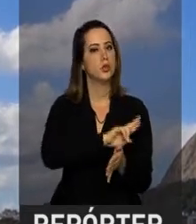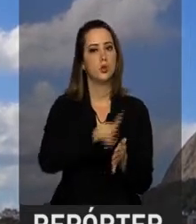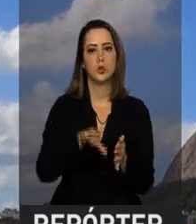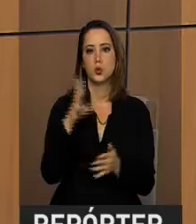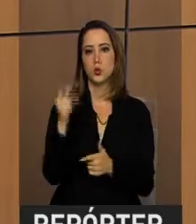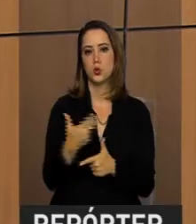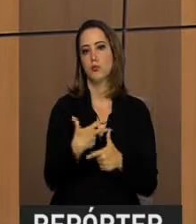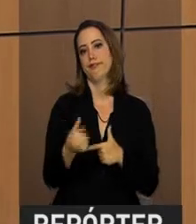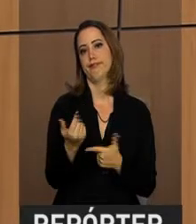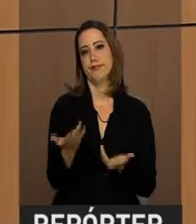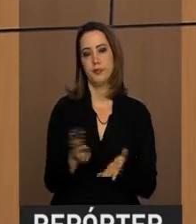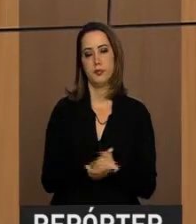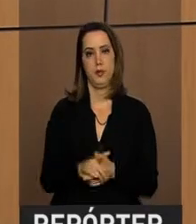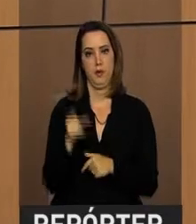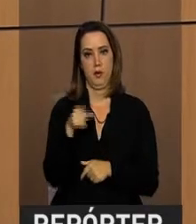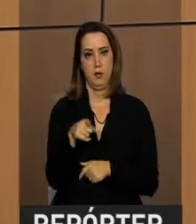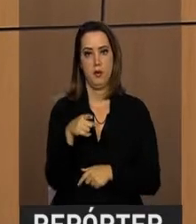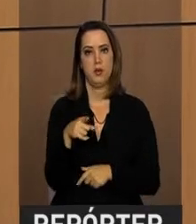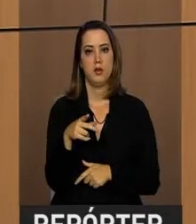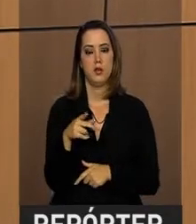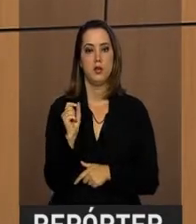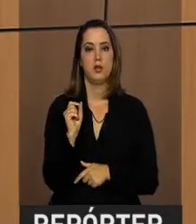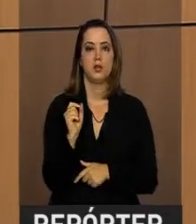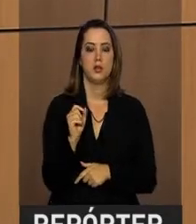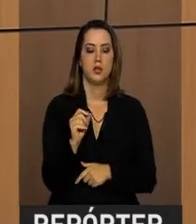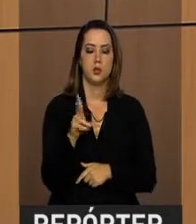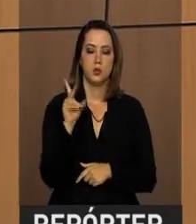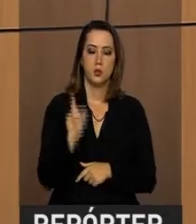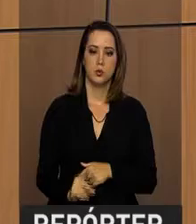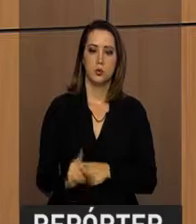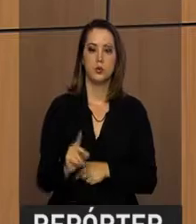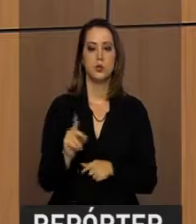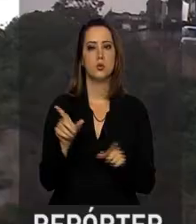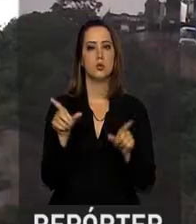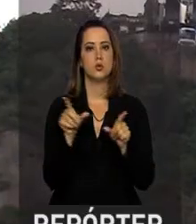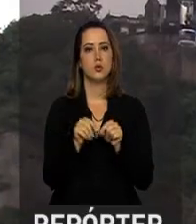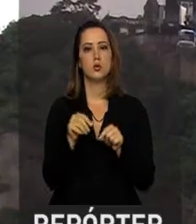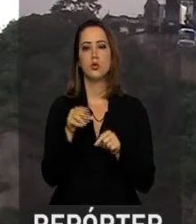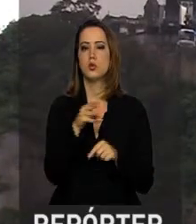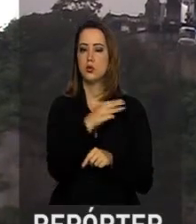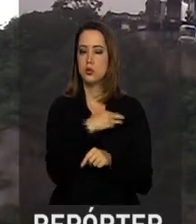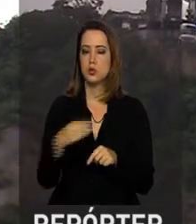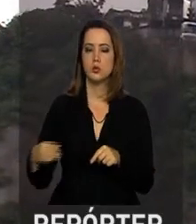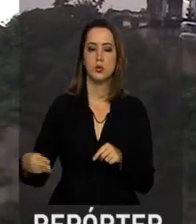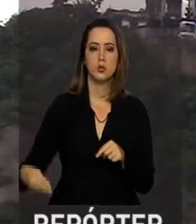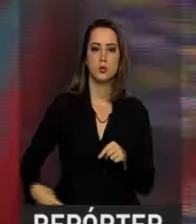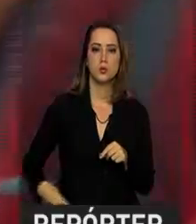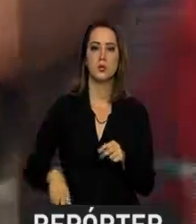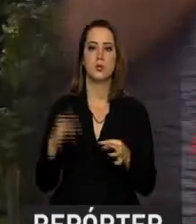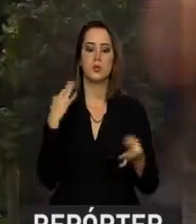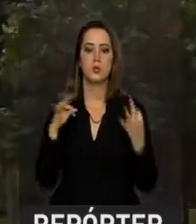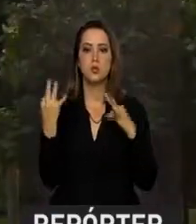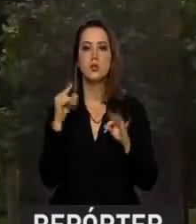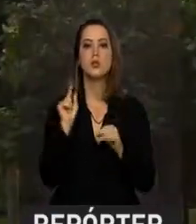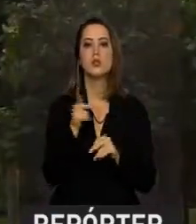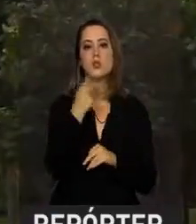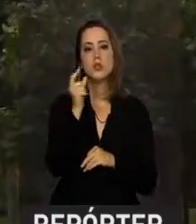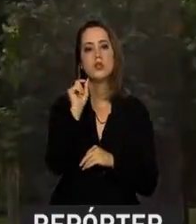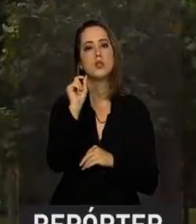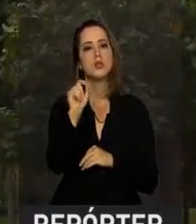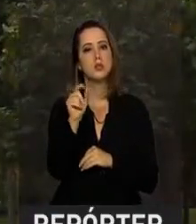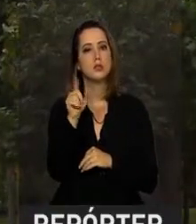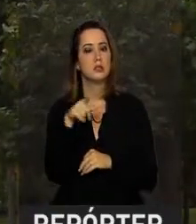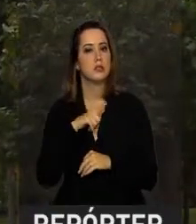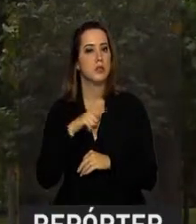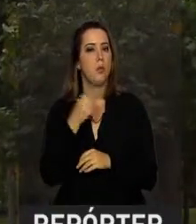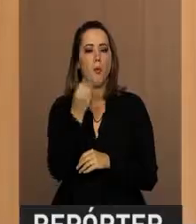positivo o diretor de estudos e pesquisas do ministério do turismo conta que a vocação do brasil é a diversidade de